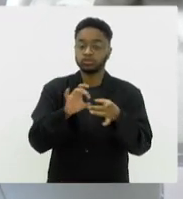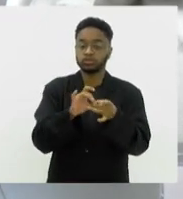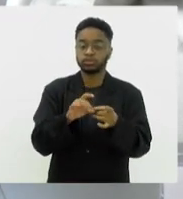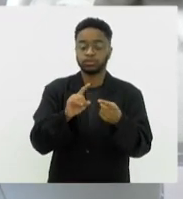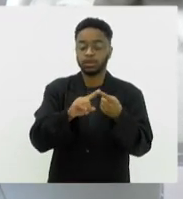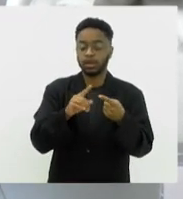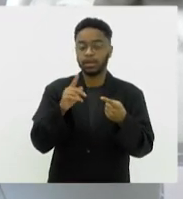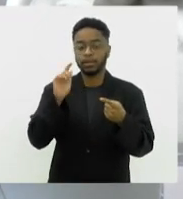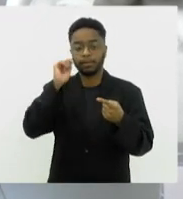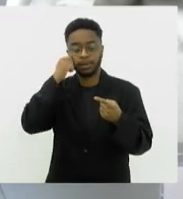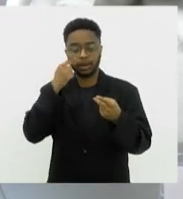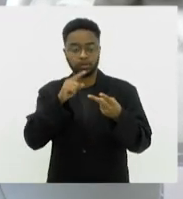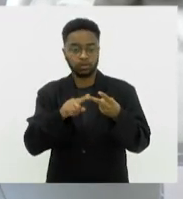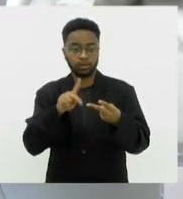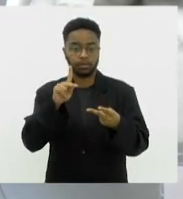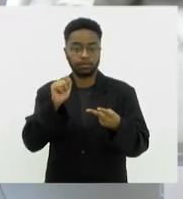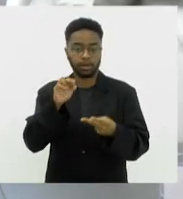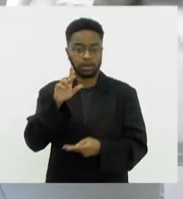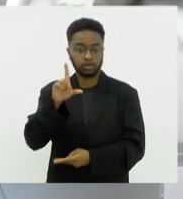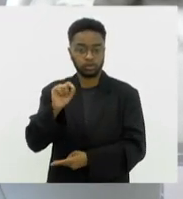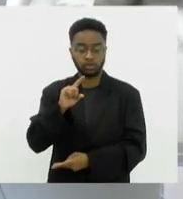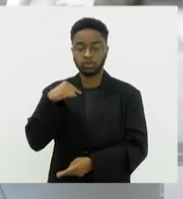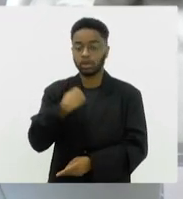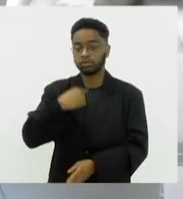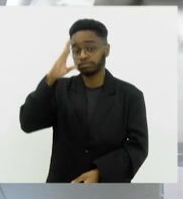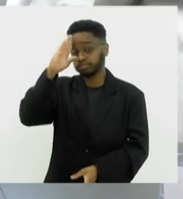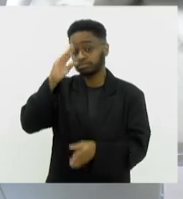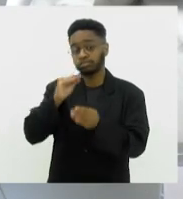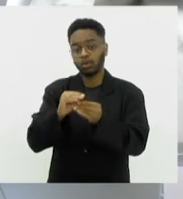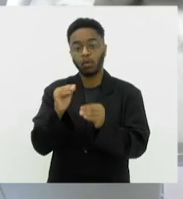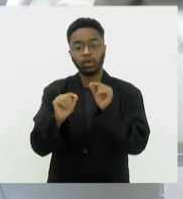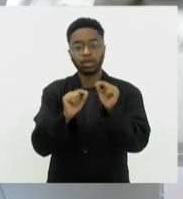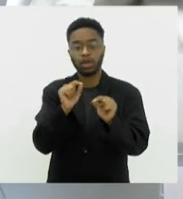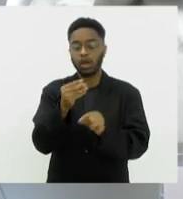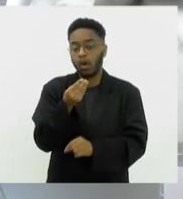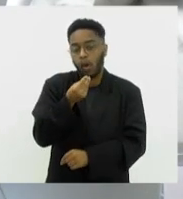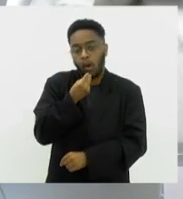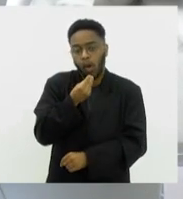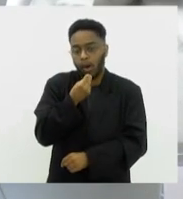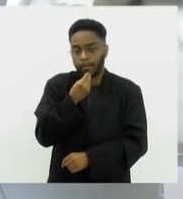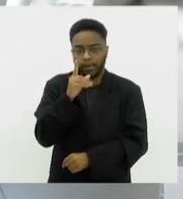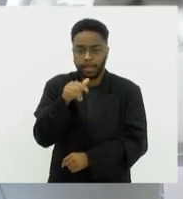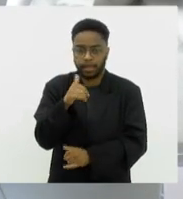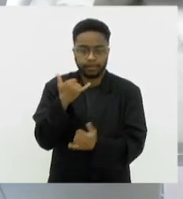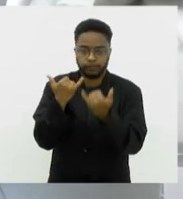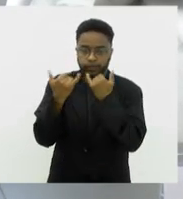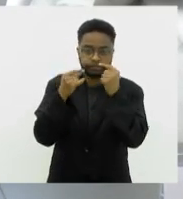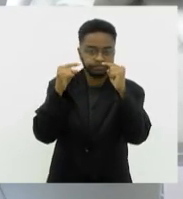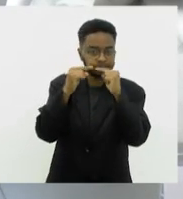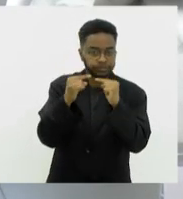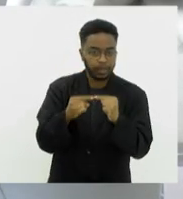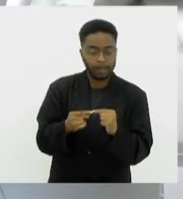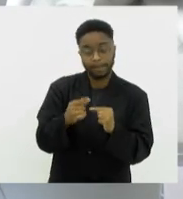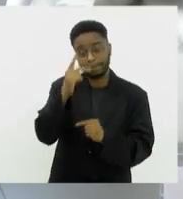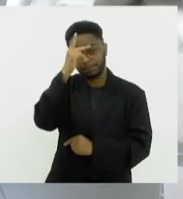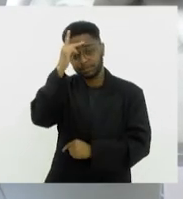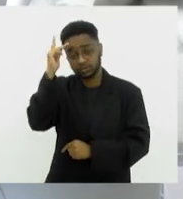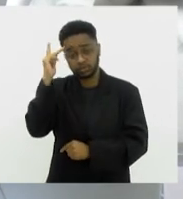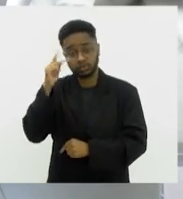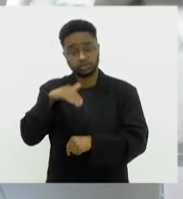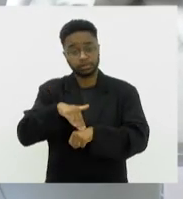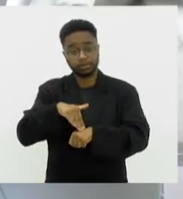podemos levar uma conclusão simplista de que por Óbvio esses serão os dados de pessoas mais aviltados na